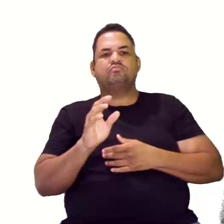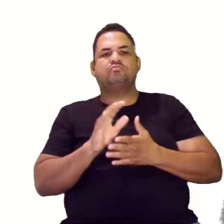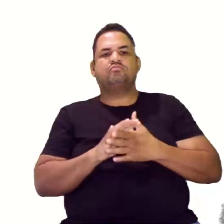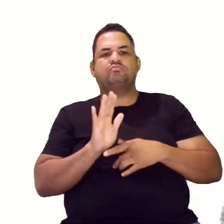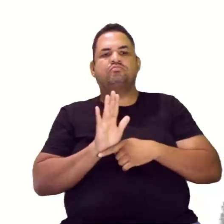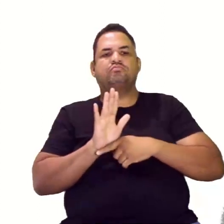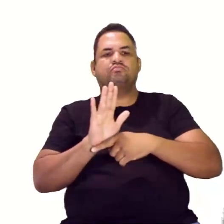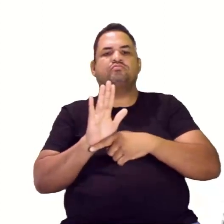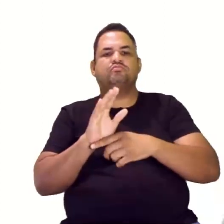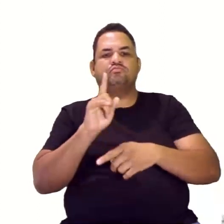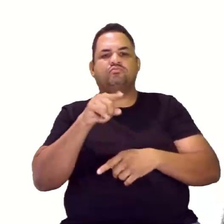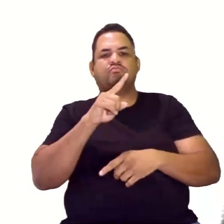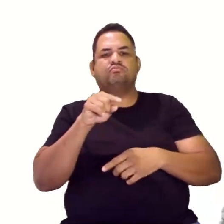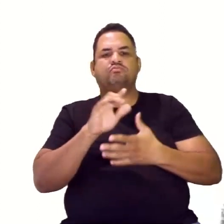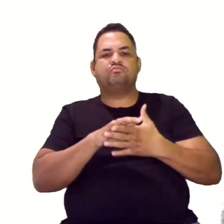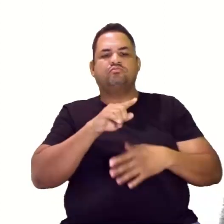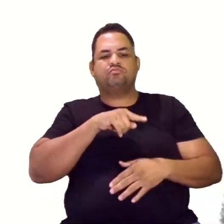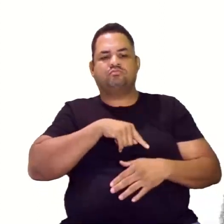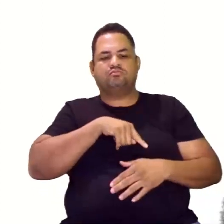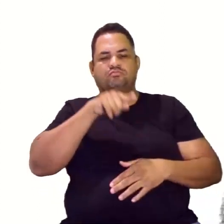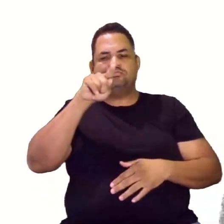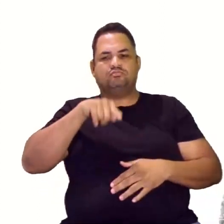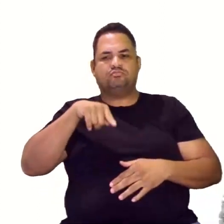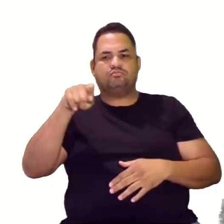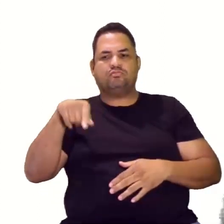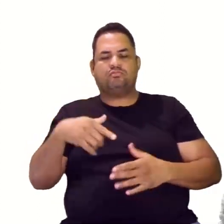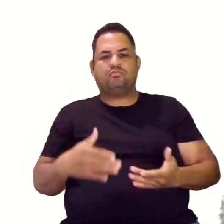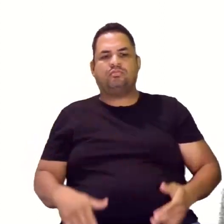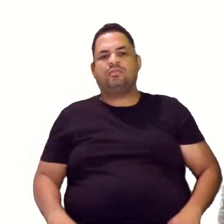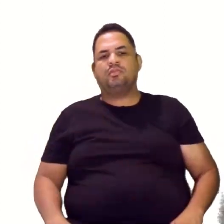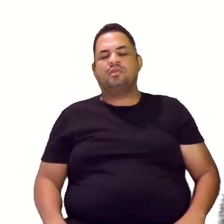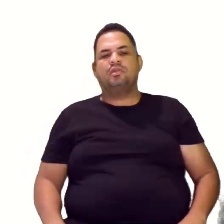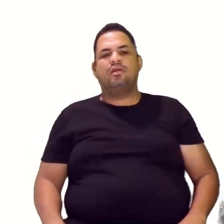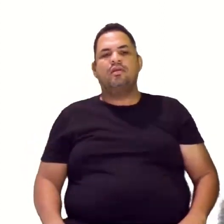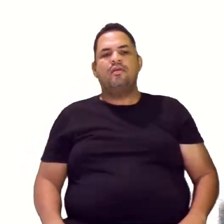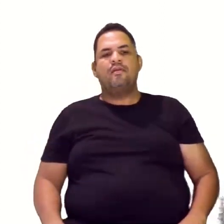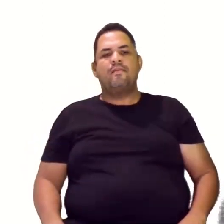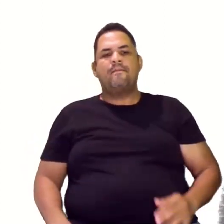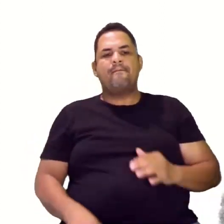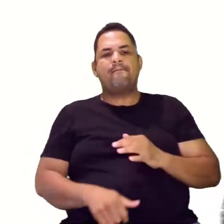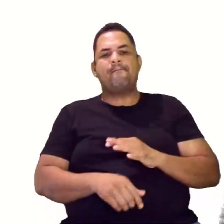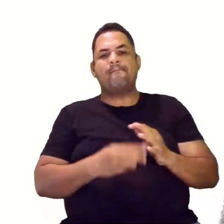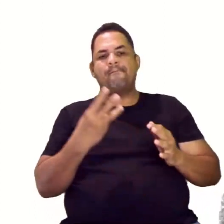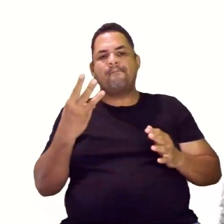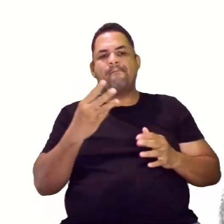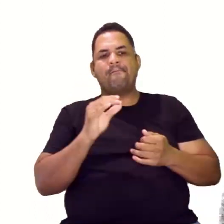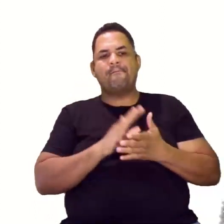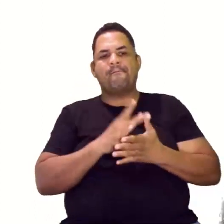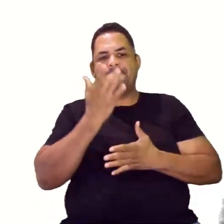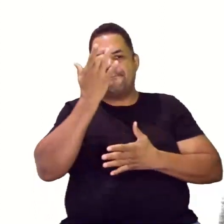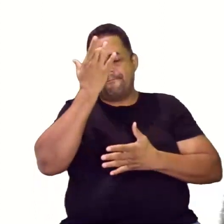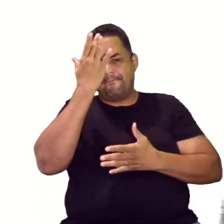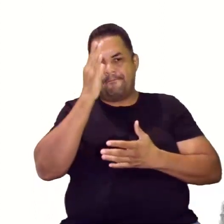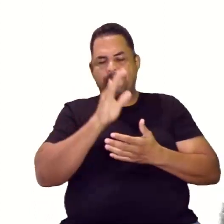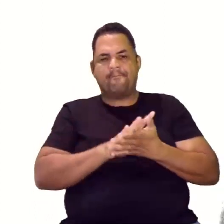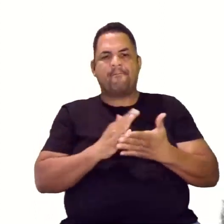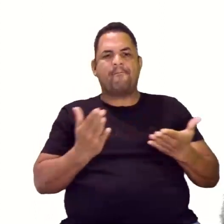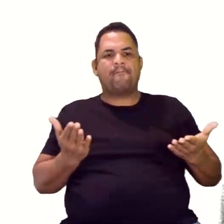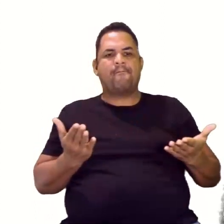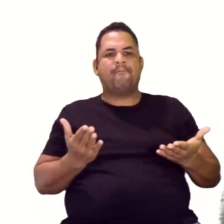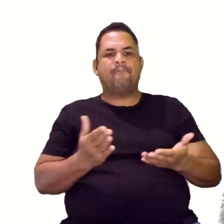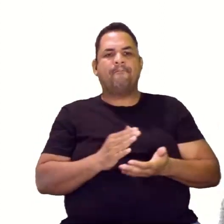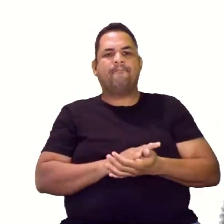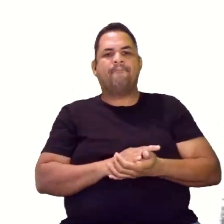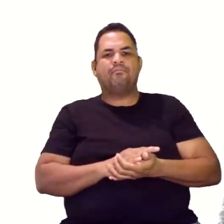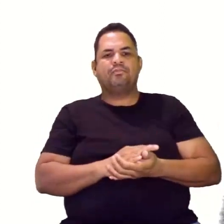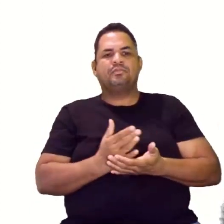a marcar o nosso gráfico da função. Pelo menos esses três aqui do meio, né? Fica mais fácil para a gente marcar, mais prático, né? Até porque